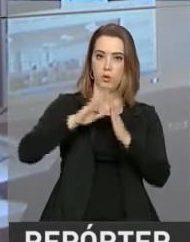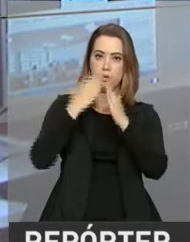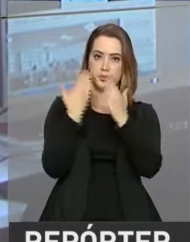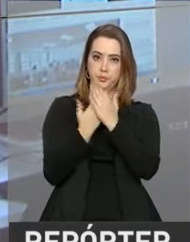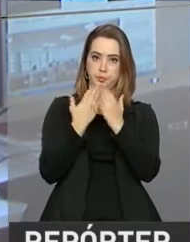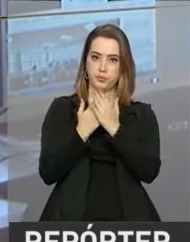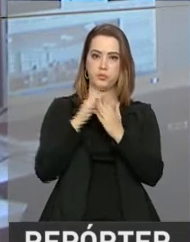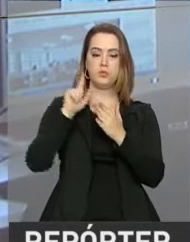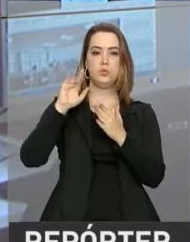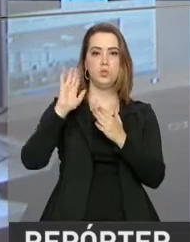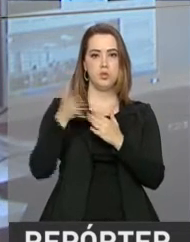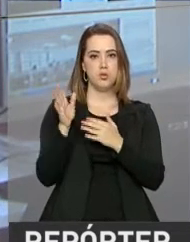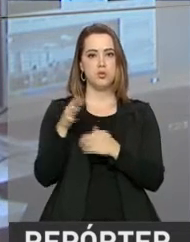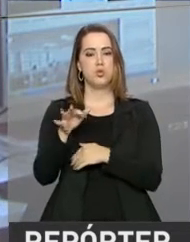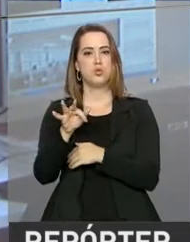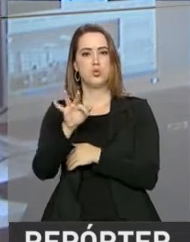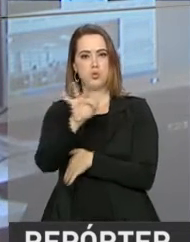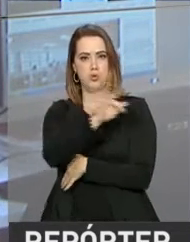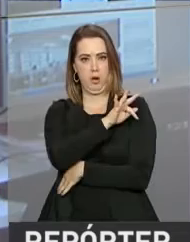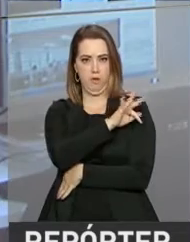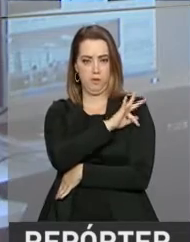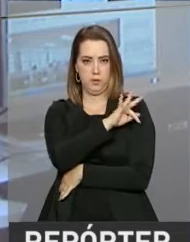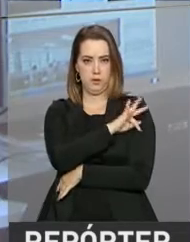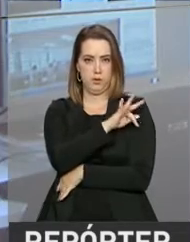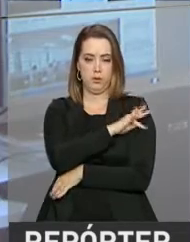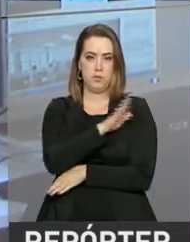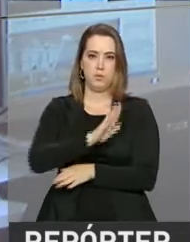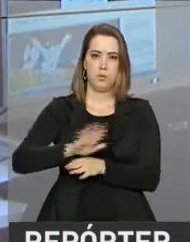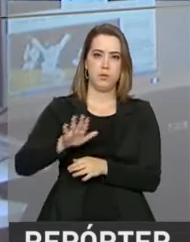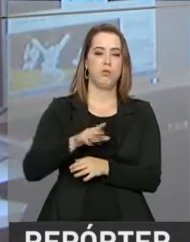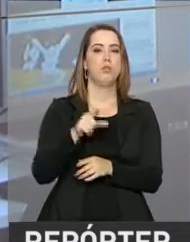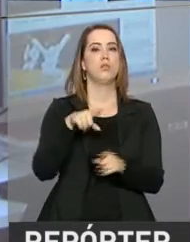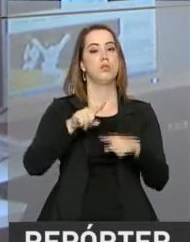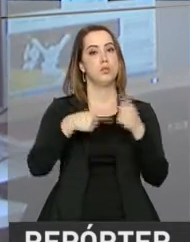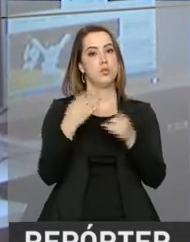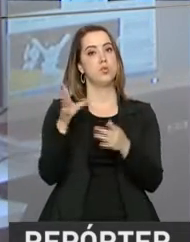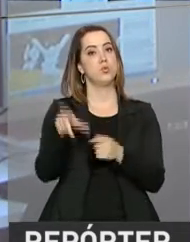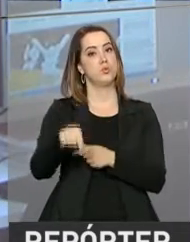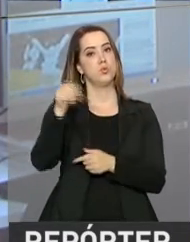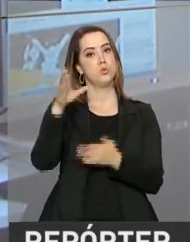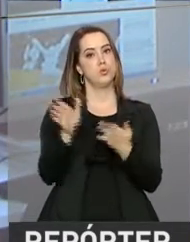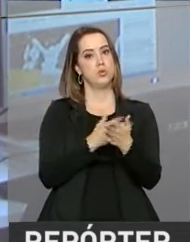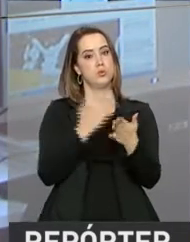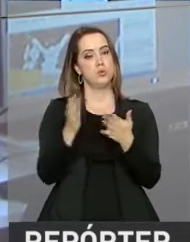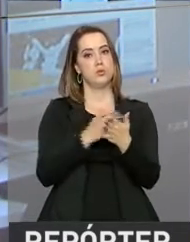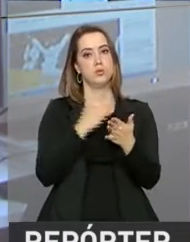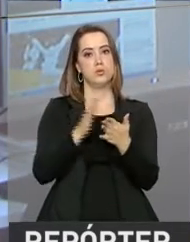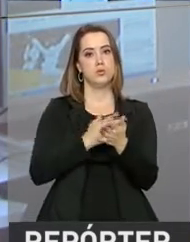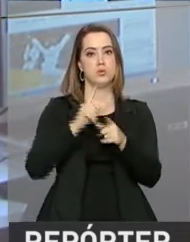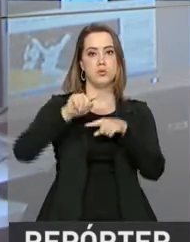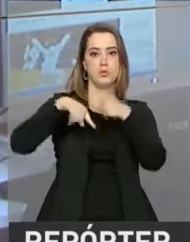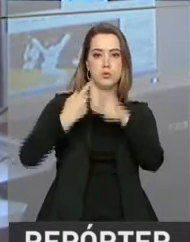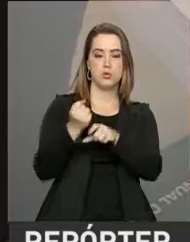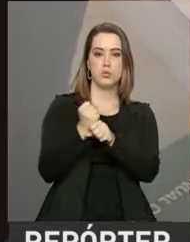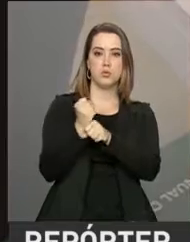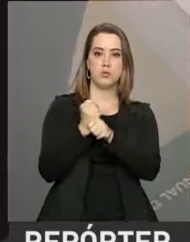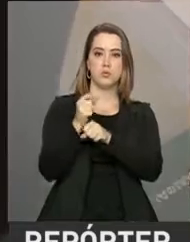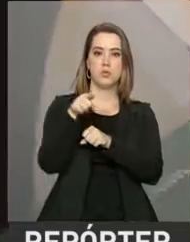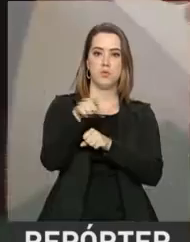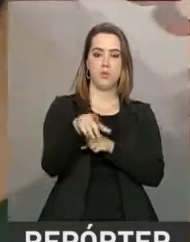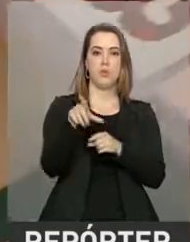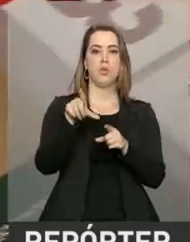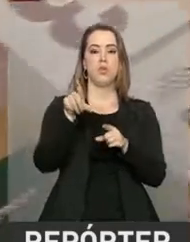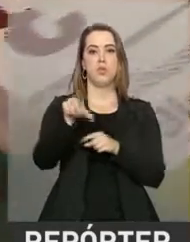turmas dos anos finais do ensino fundamental escolheram os livros didáticos que vão ser usados a partir do próximo ano. A escola